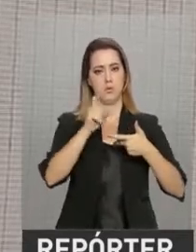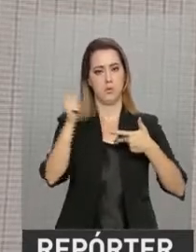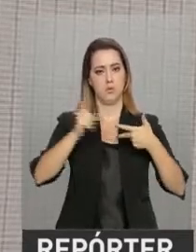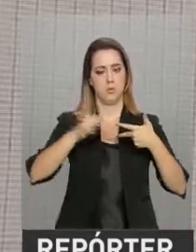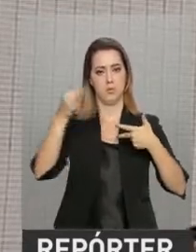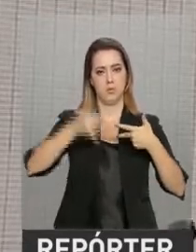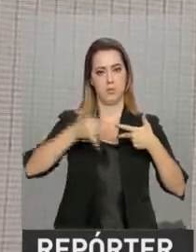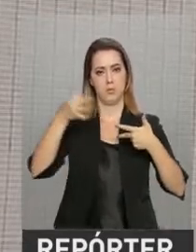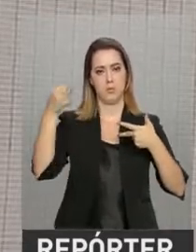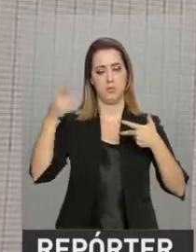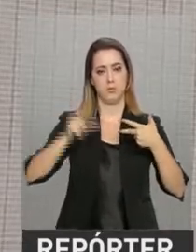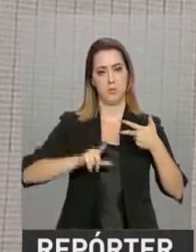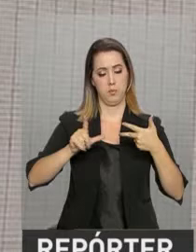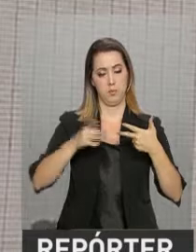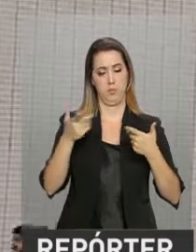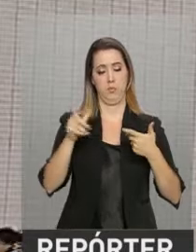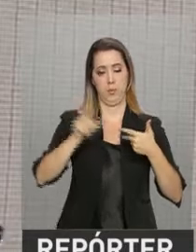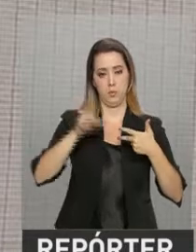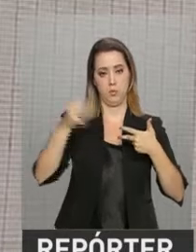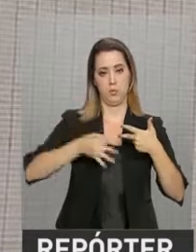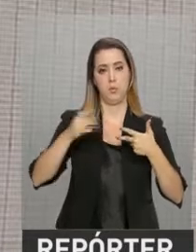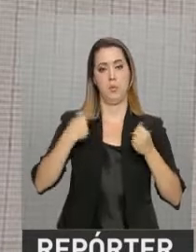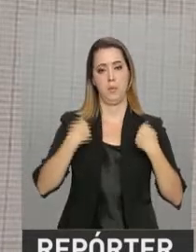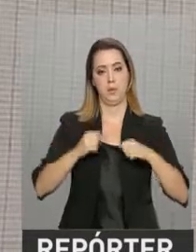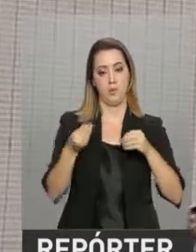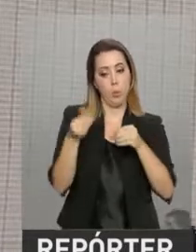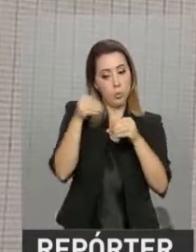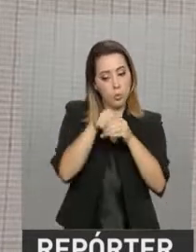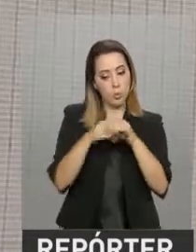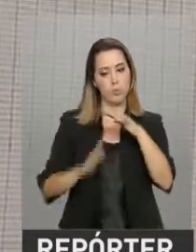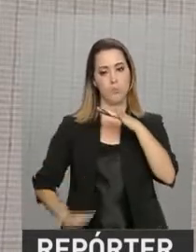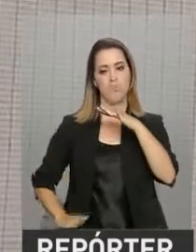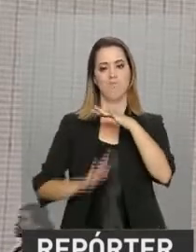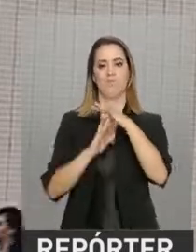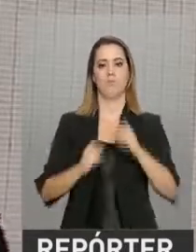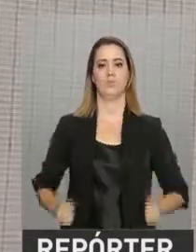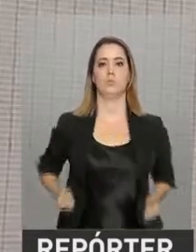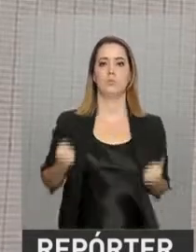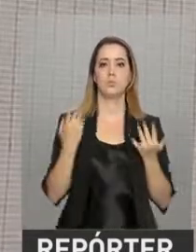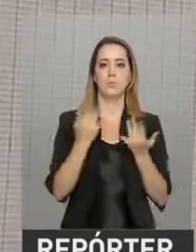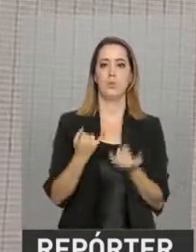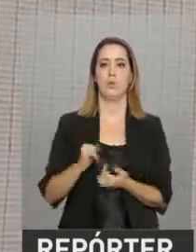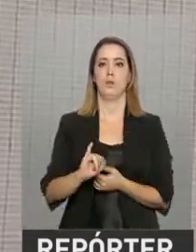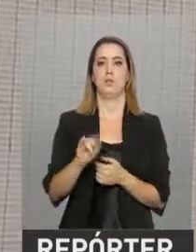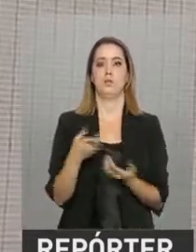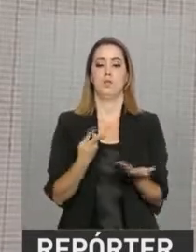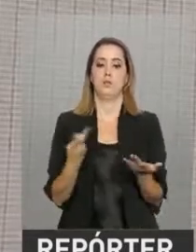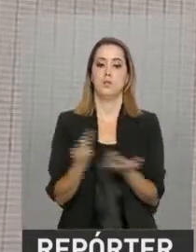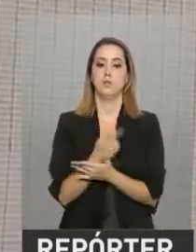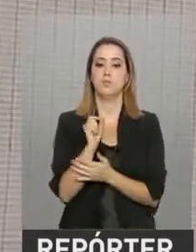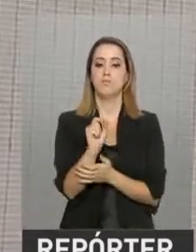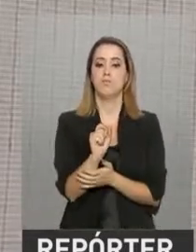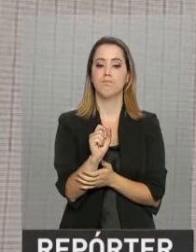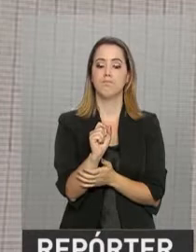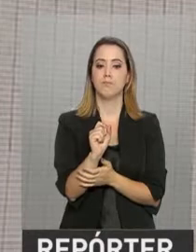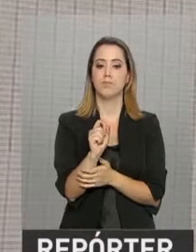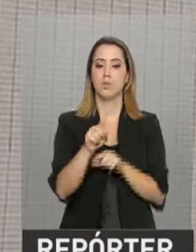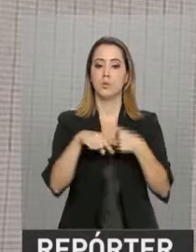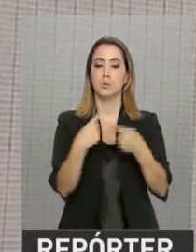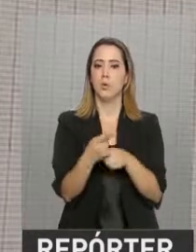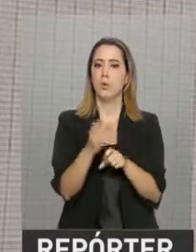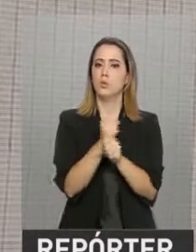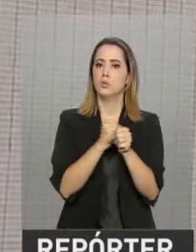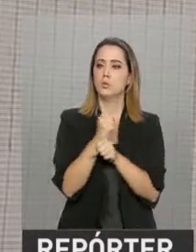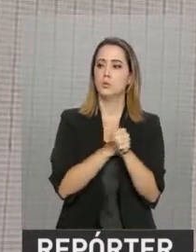legislativo tende se submeter ao teto se algum o órgão o poder em um ano diz cumprir o teto no ano seguinte